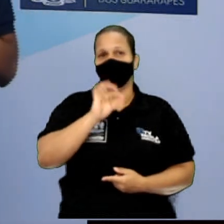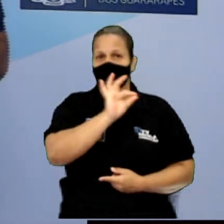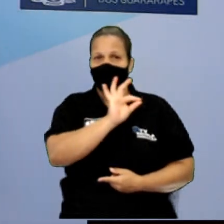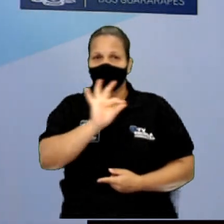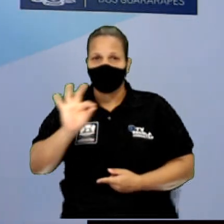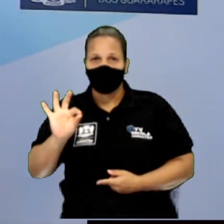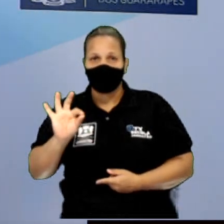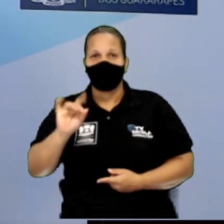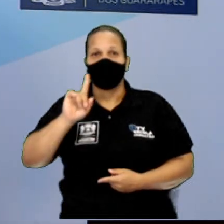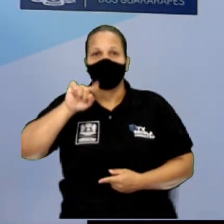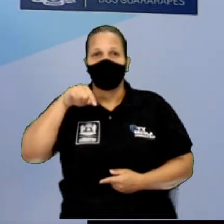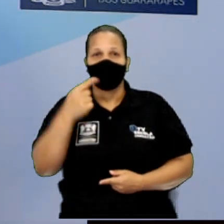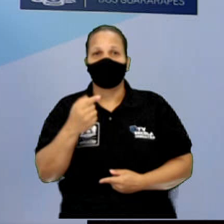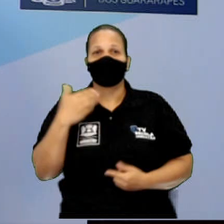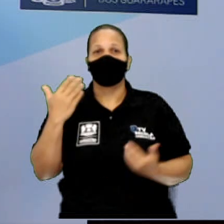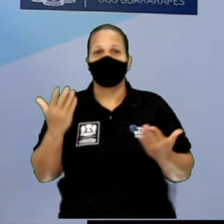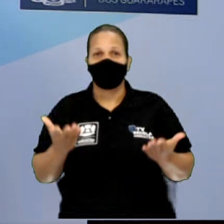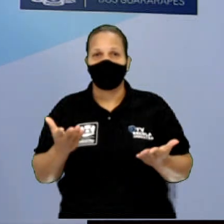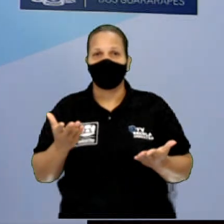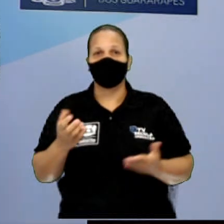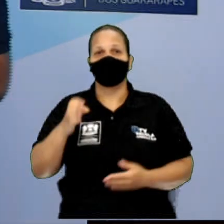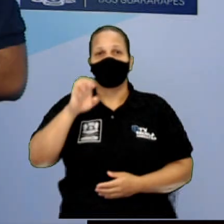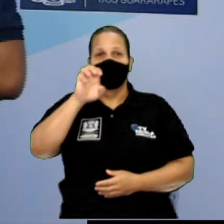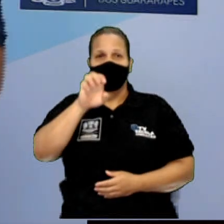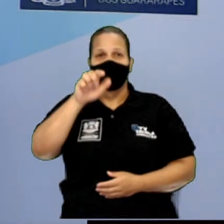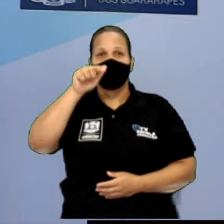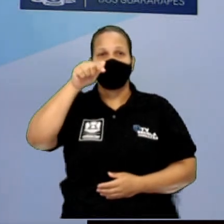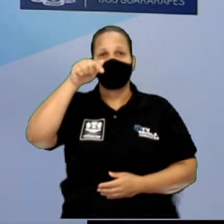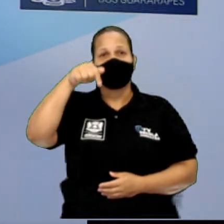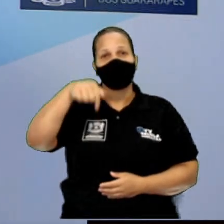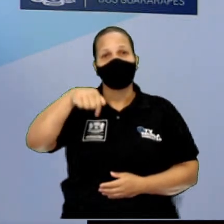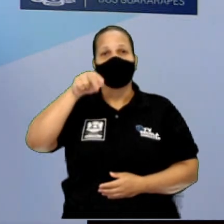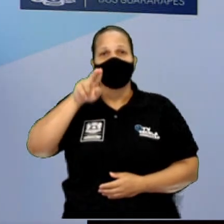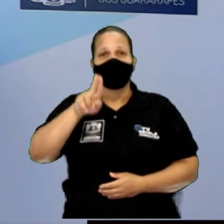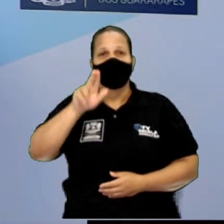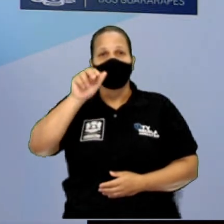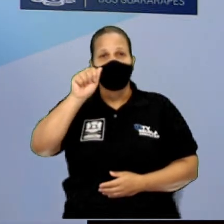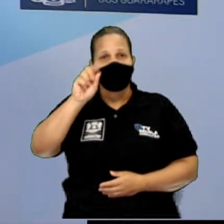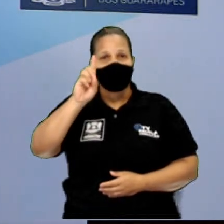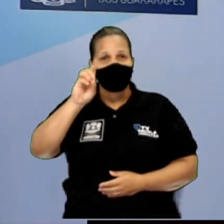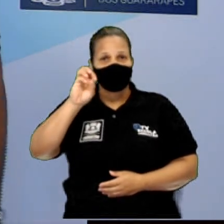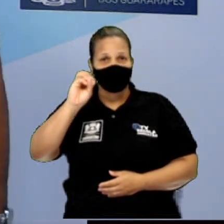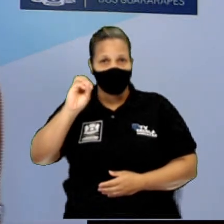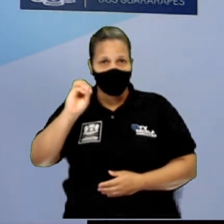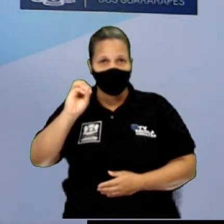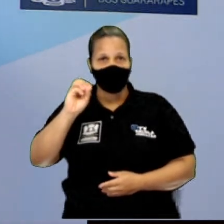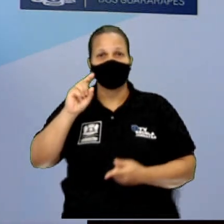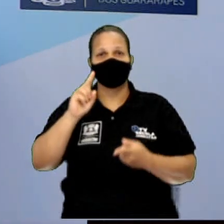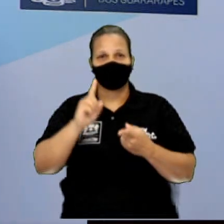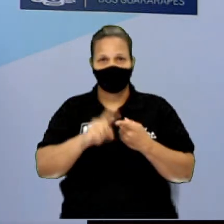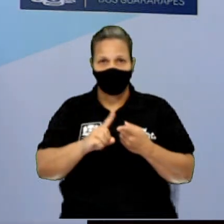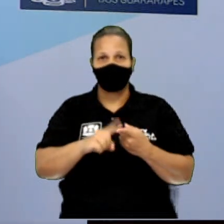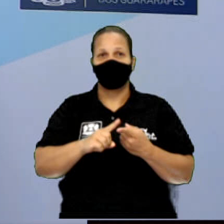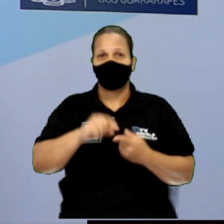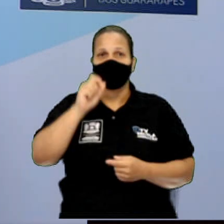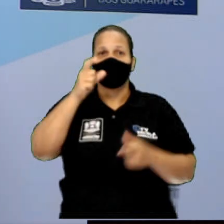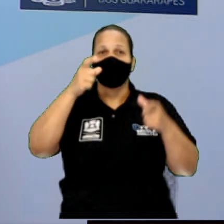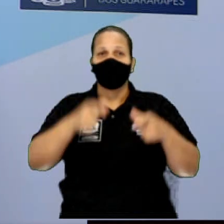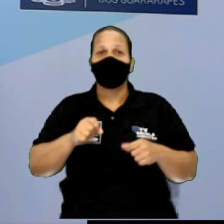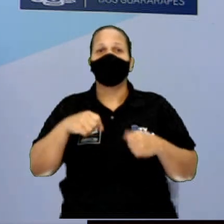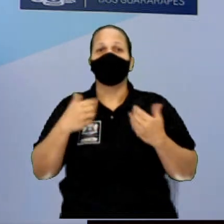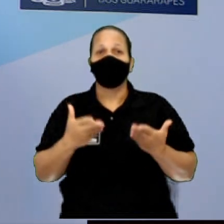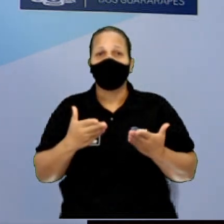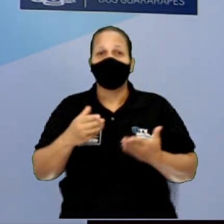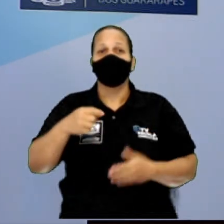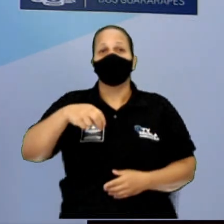linha do Equador, eu tenho outras linhas principais. São elas: o Trópico de Câncer, que está no hemisfério norte, acima